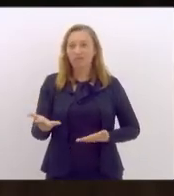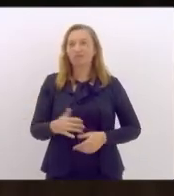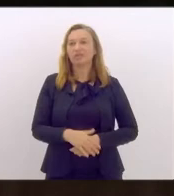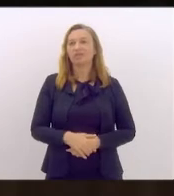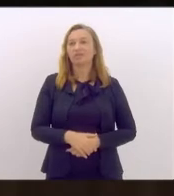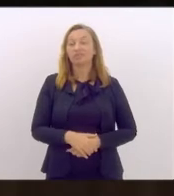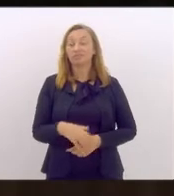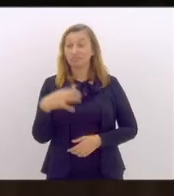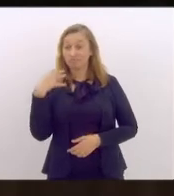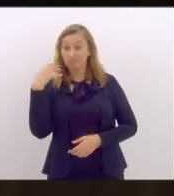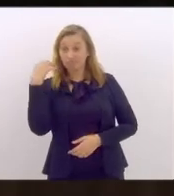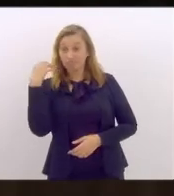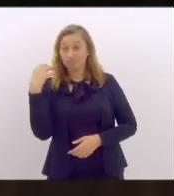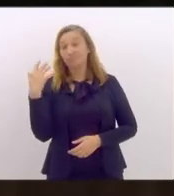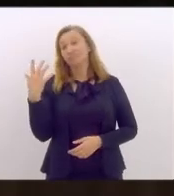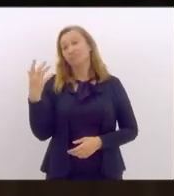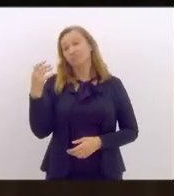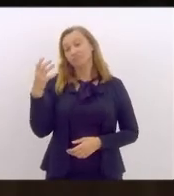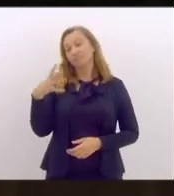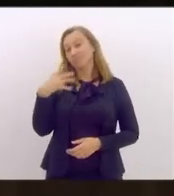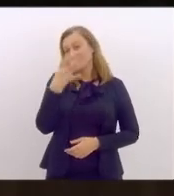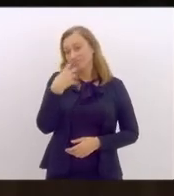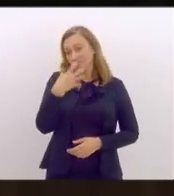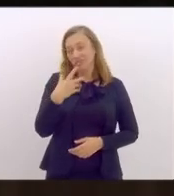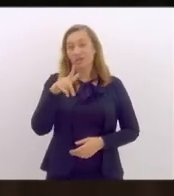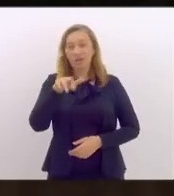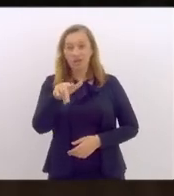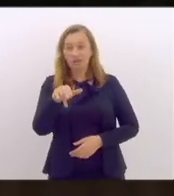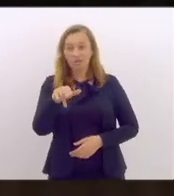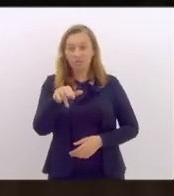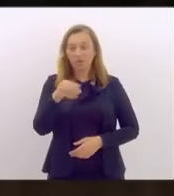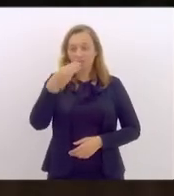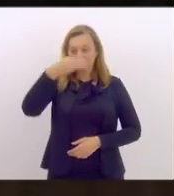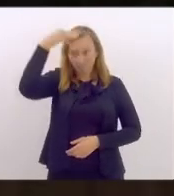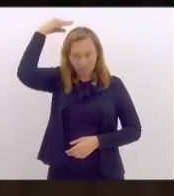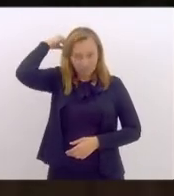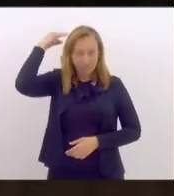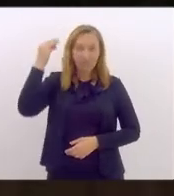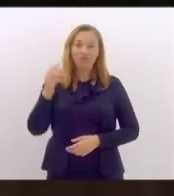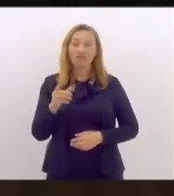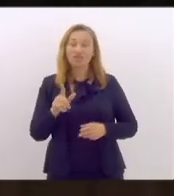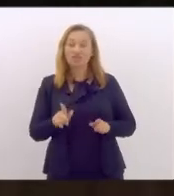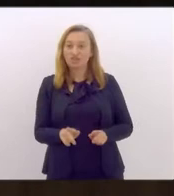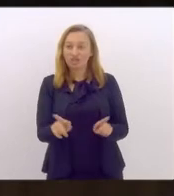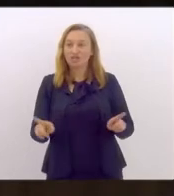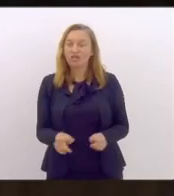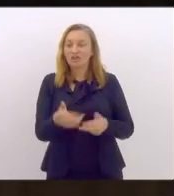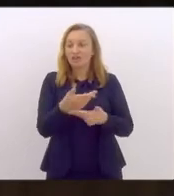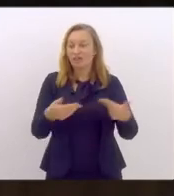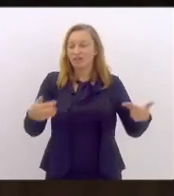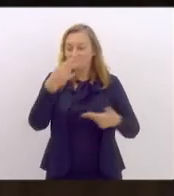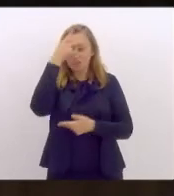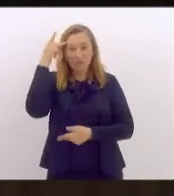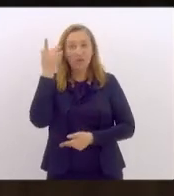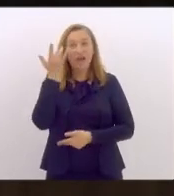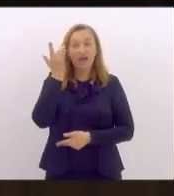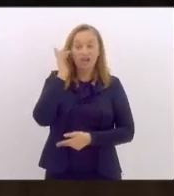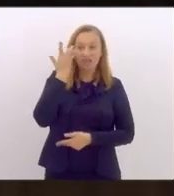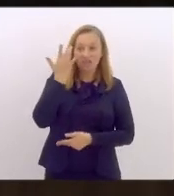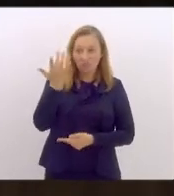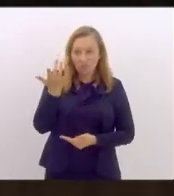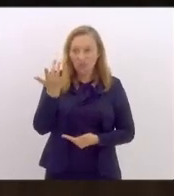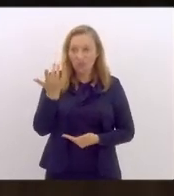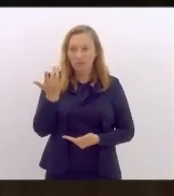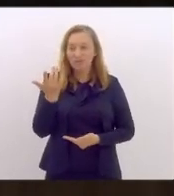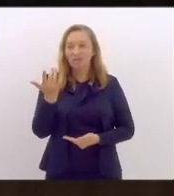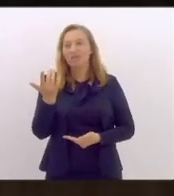artista né enfim é irmão do Pacheco irmão gêmeo aliás muitas pessoas na igreja achavam que era o Março gerando aquela confusão